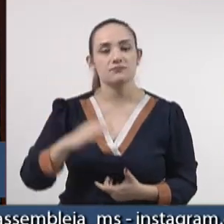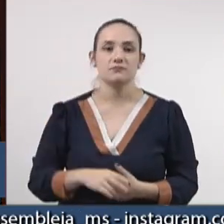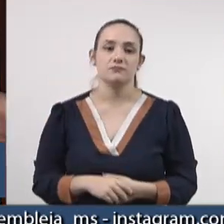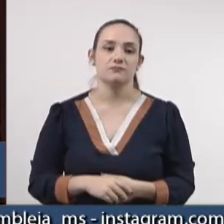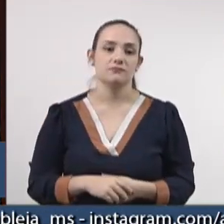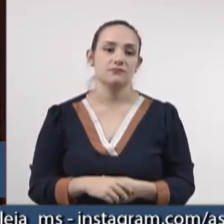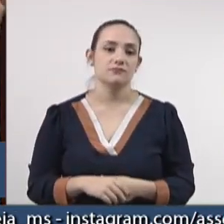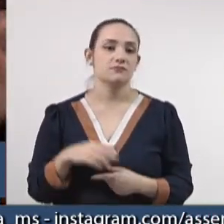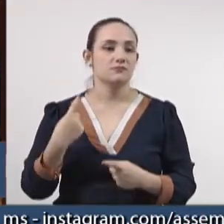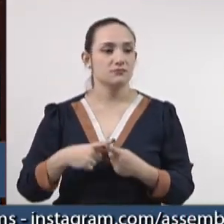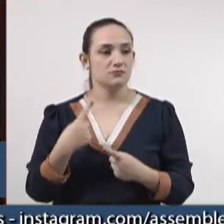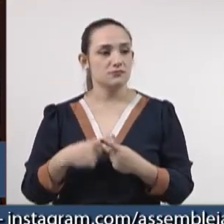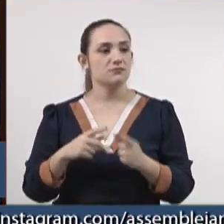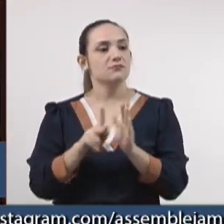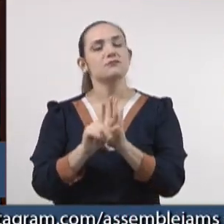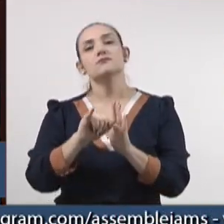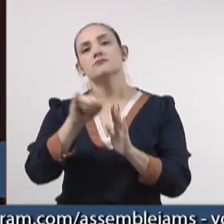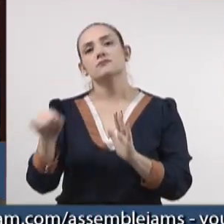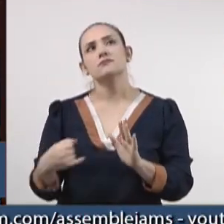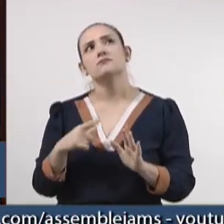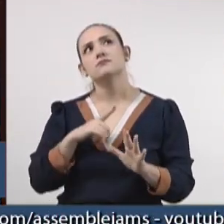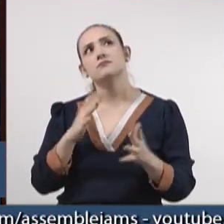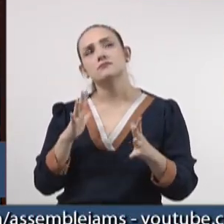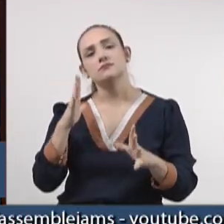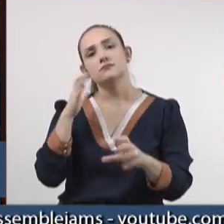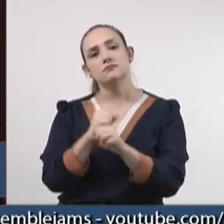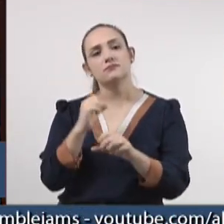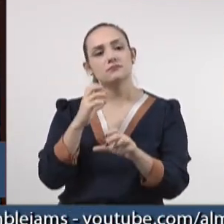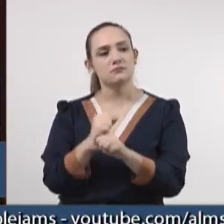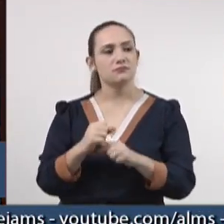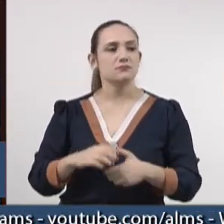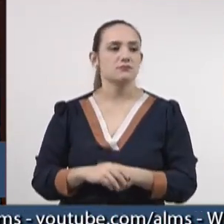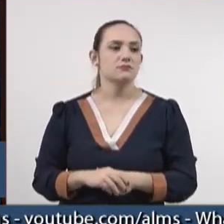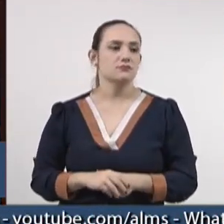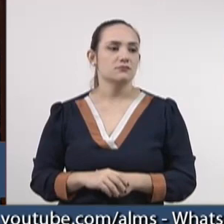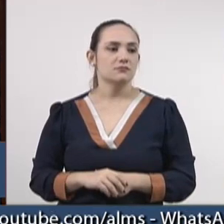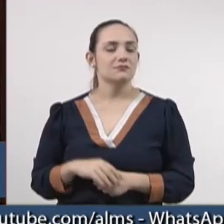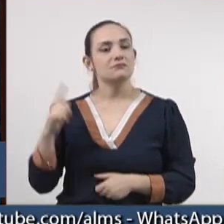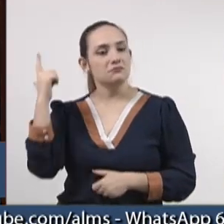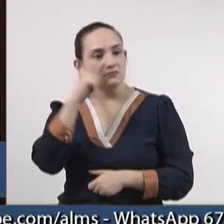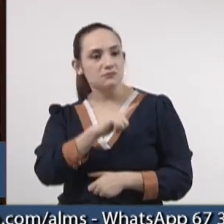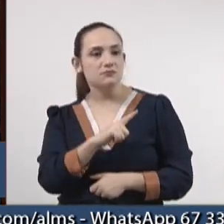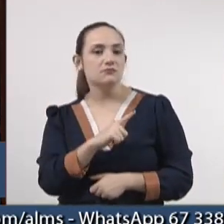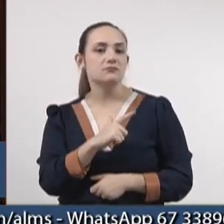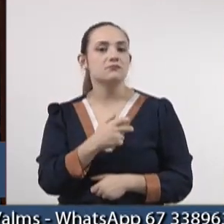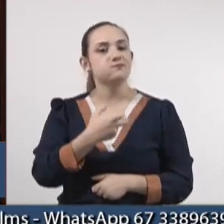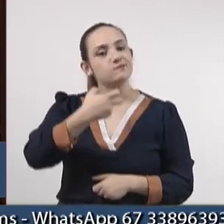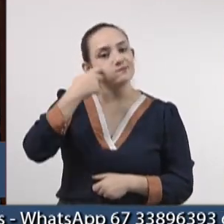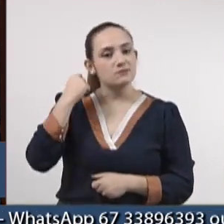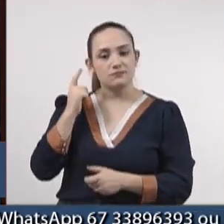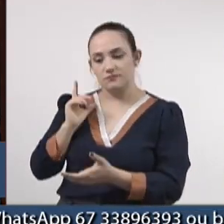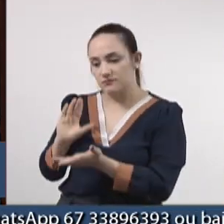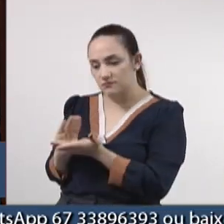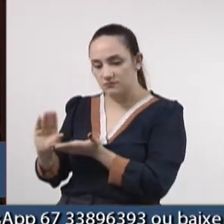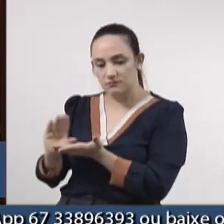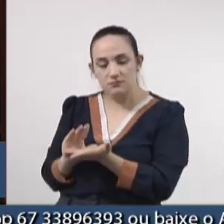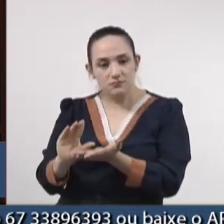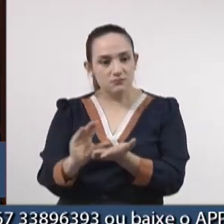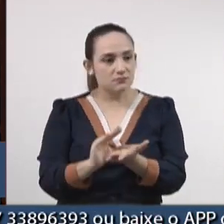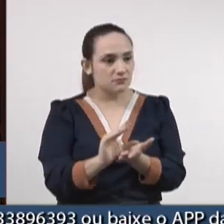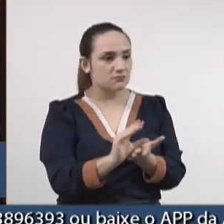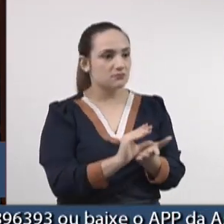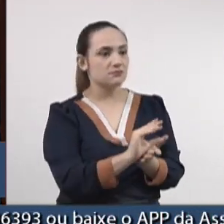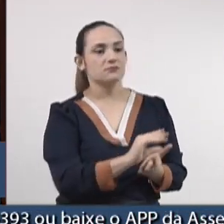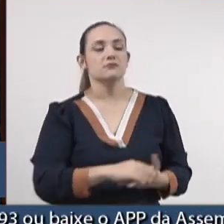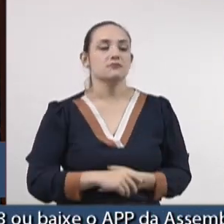o programa já calcula para nós o valor máximo que nós podemos destinar não precisamos